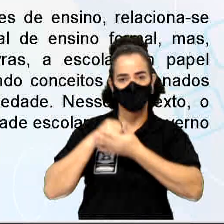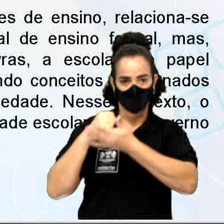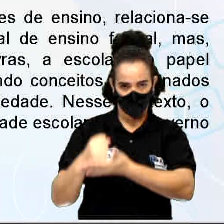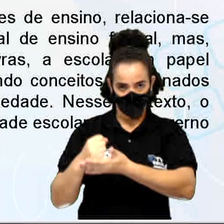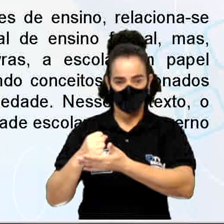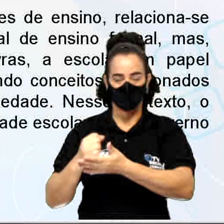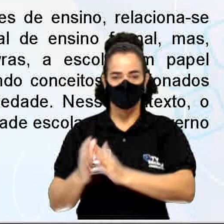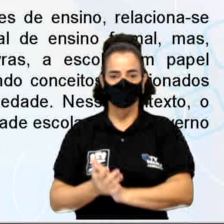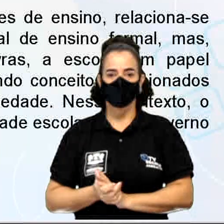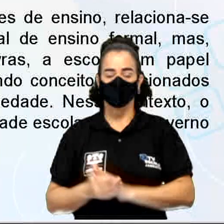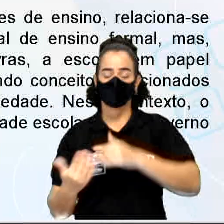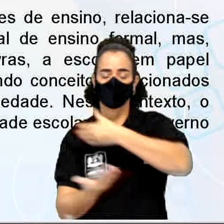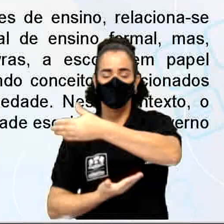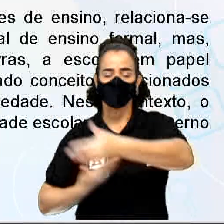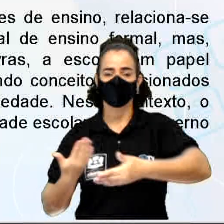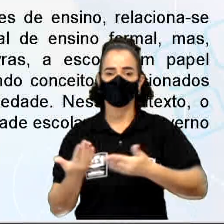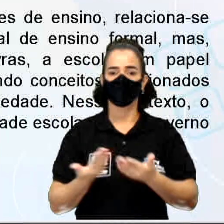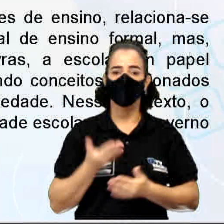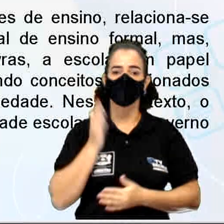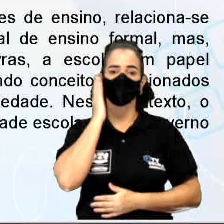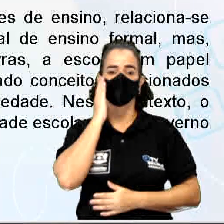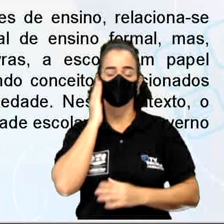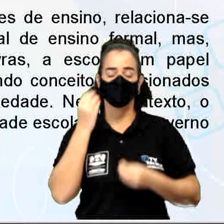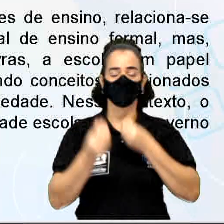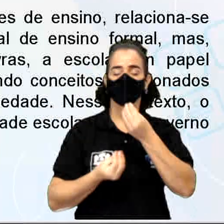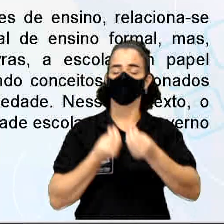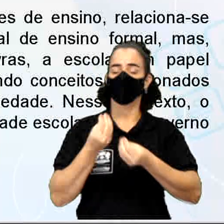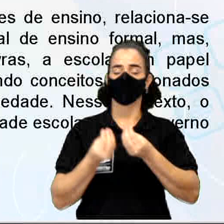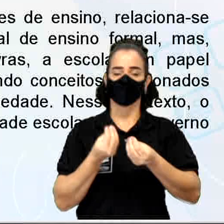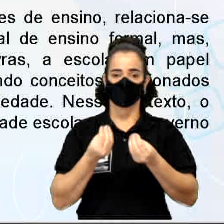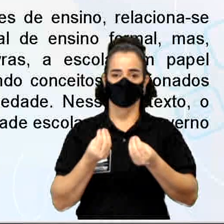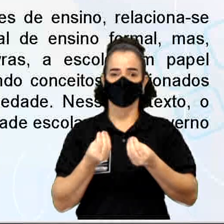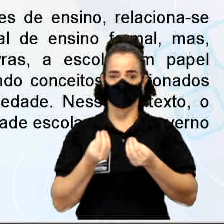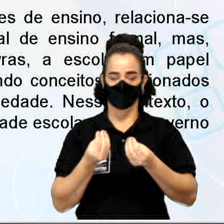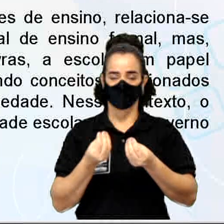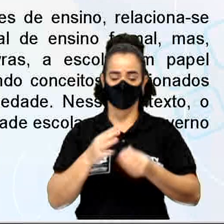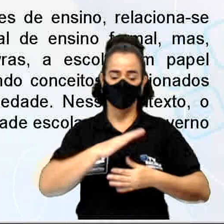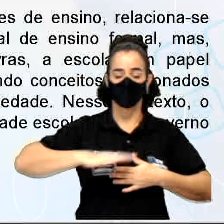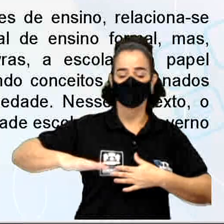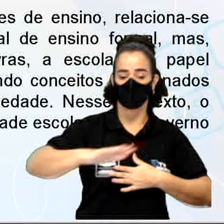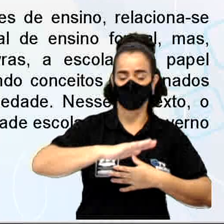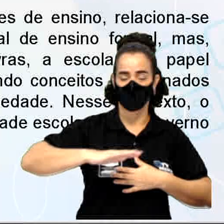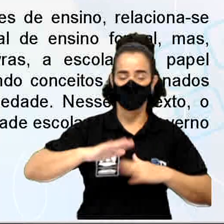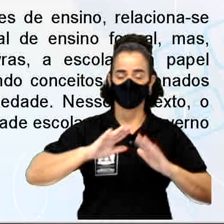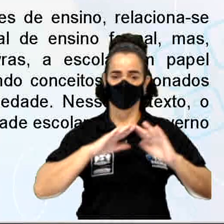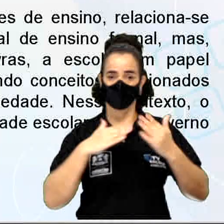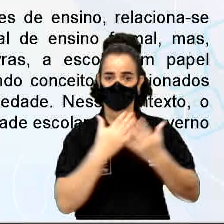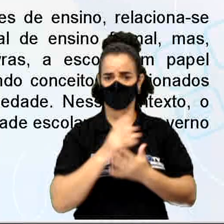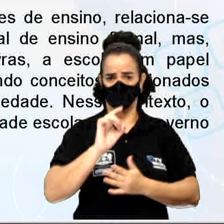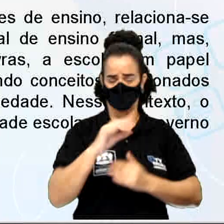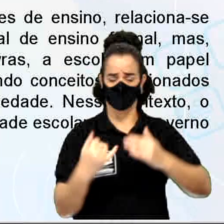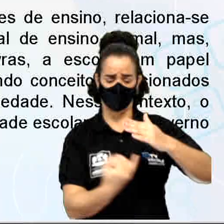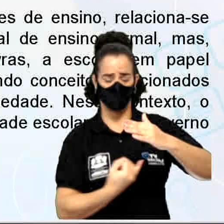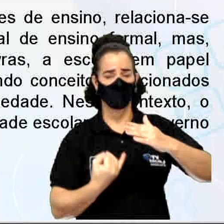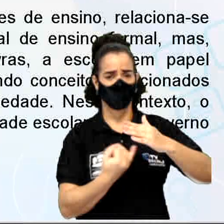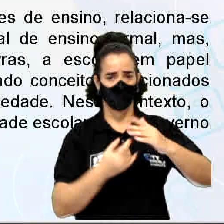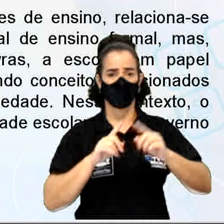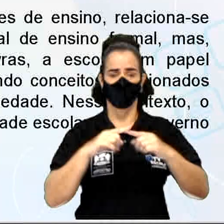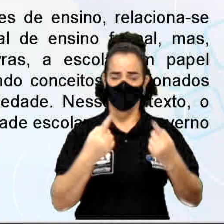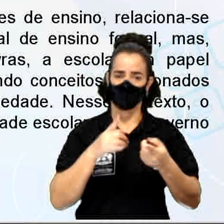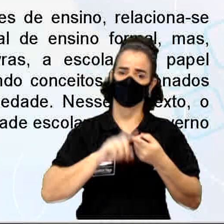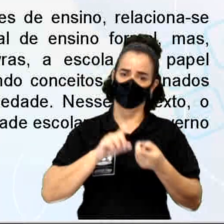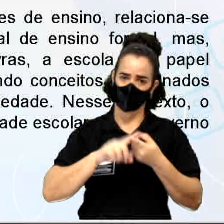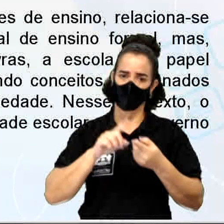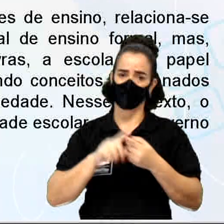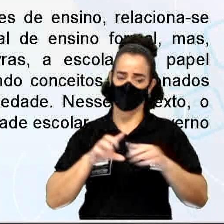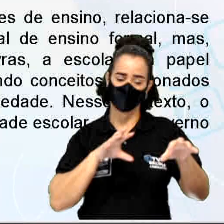ensino relaciona-se com o entendimento do espaço escolar, não apenas como um local de ensino formal, mas também de formação